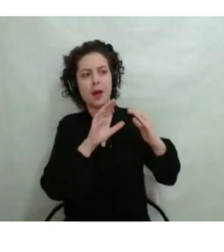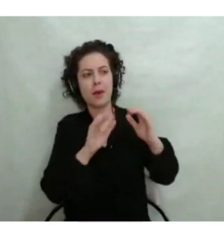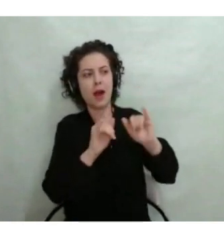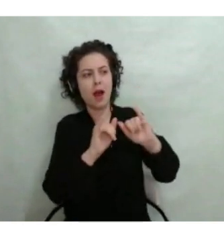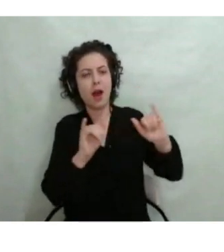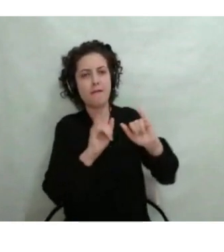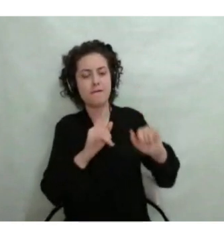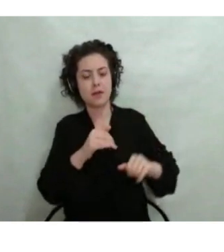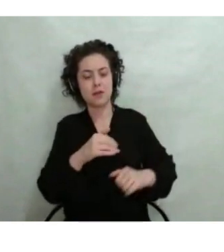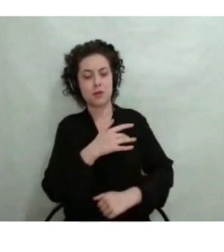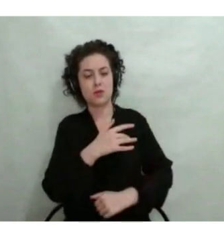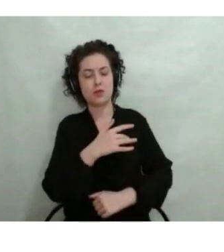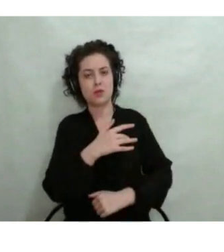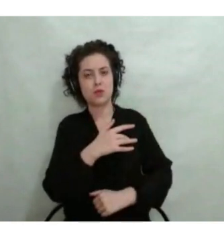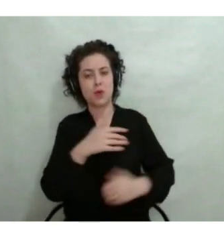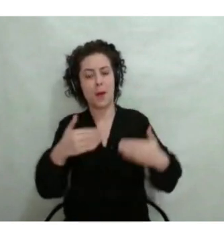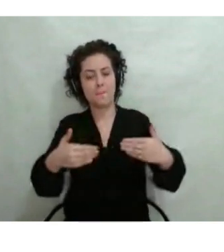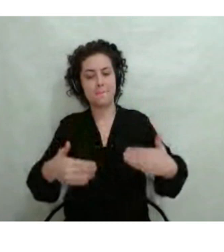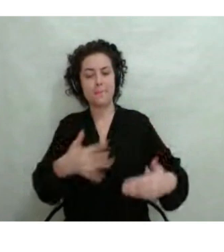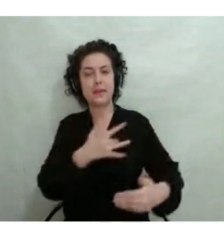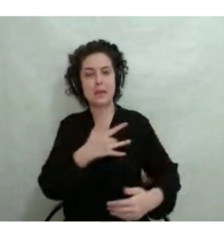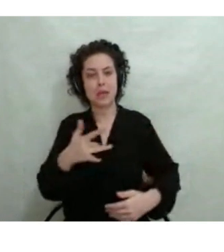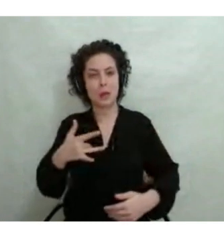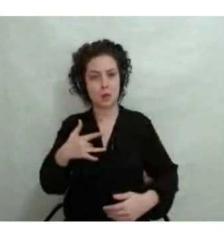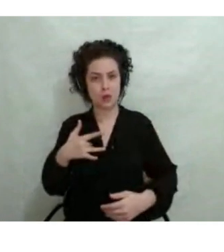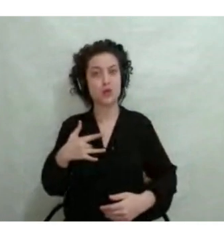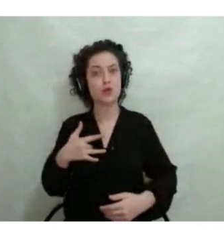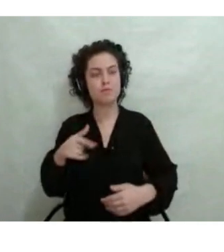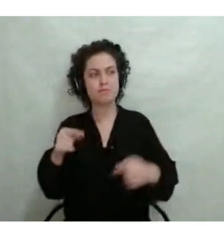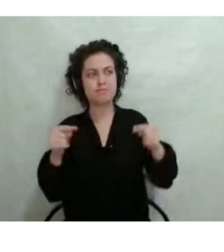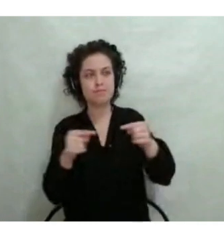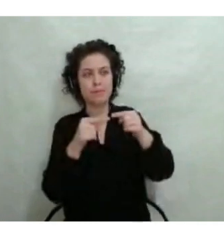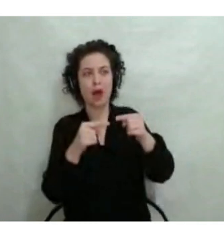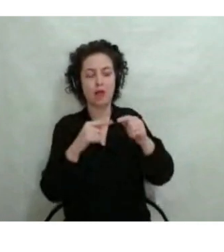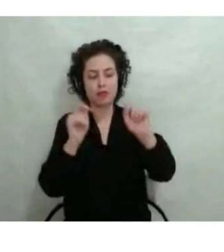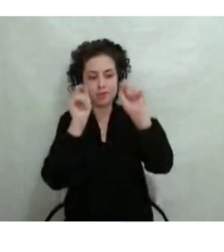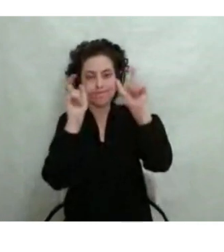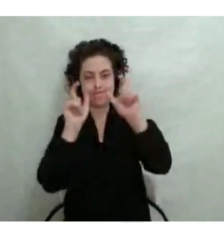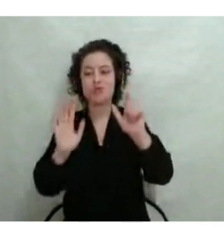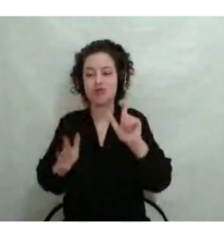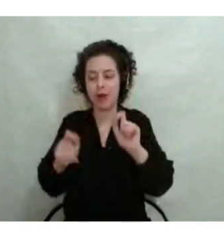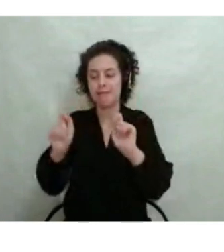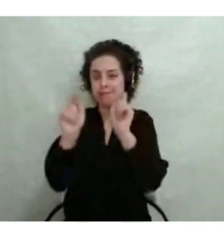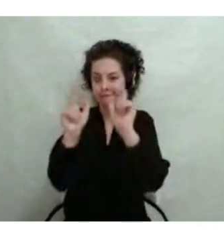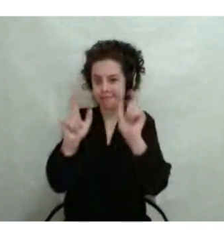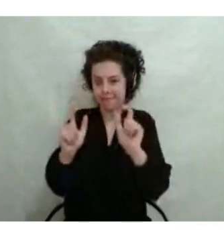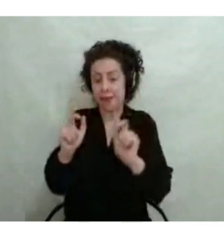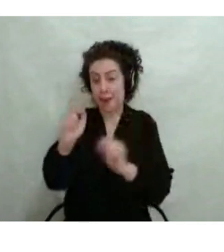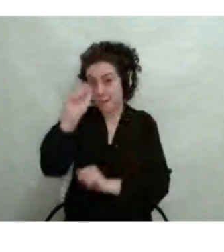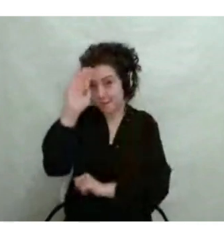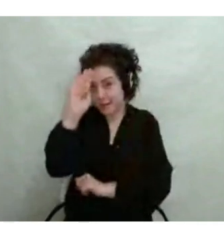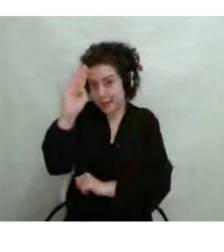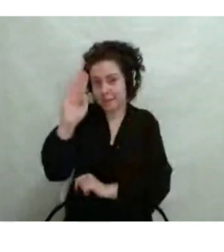Saúde. Então, esse aqui é uma linha do tempo, as principais atividades, mas eu queria